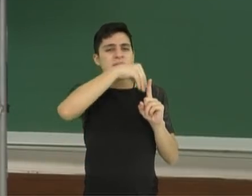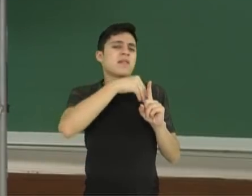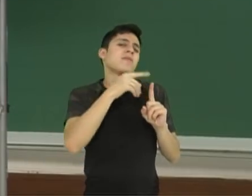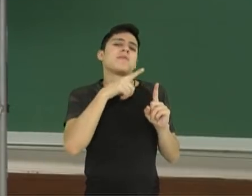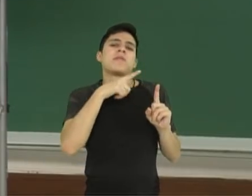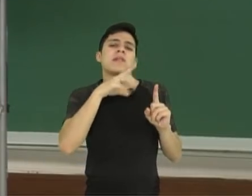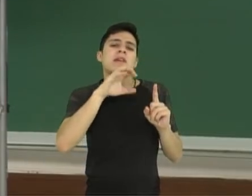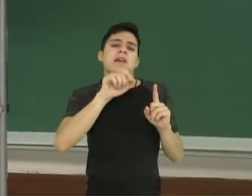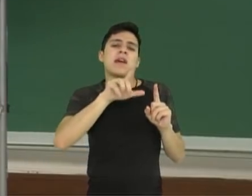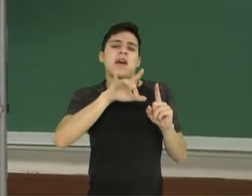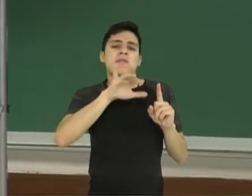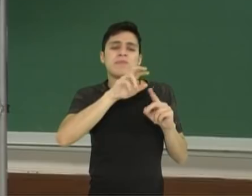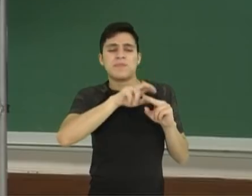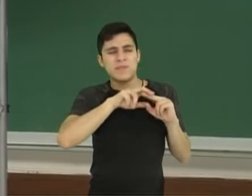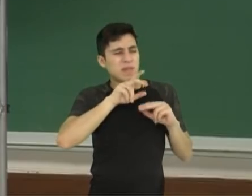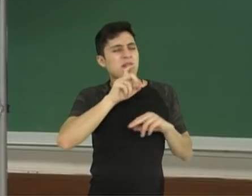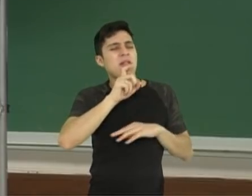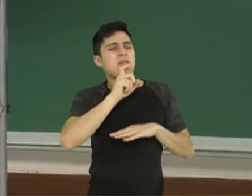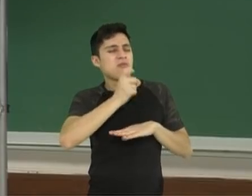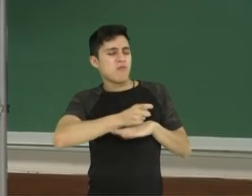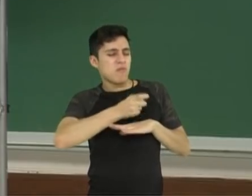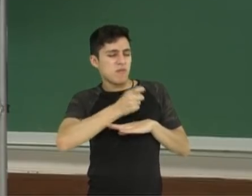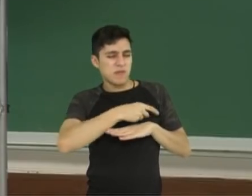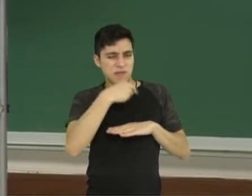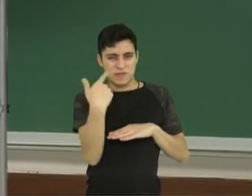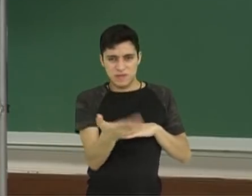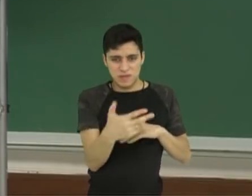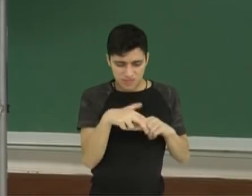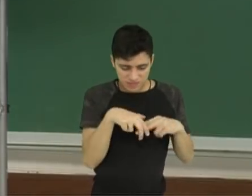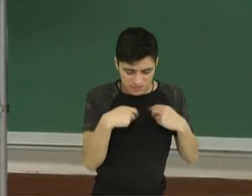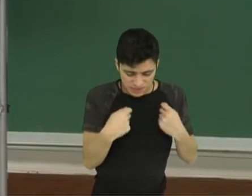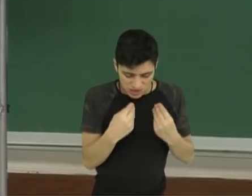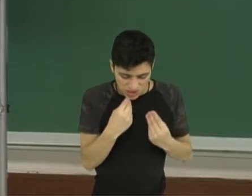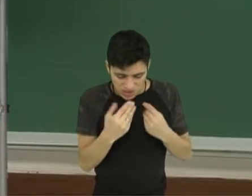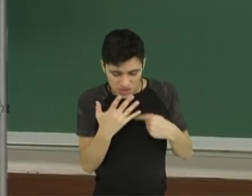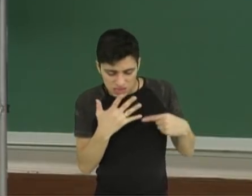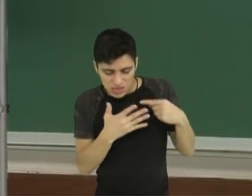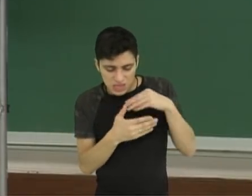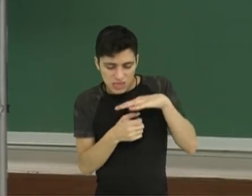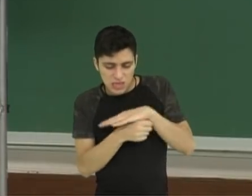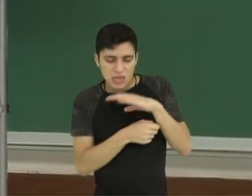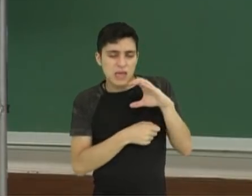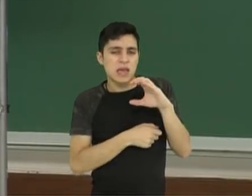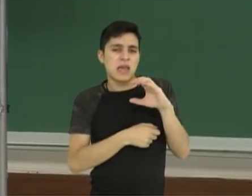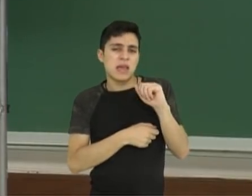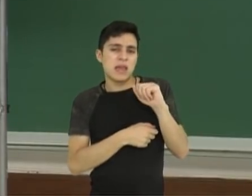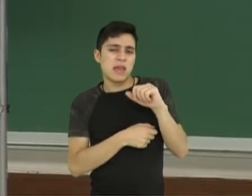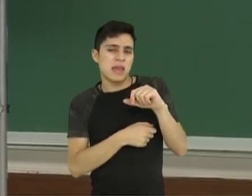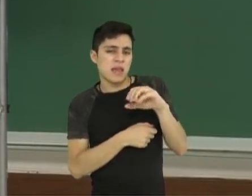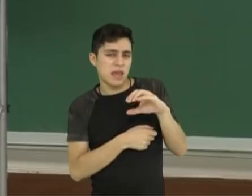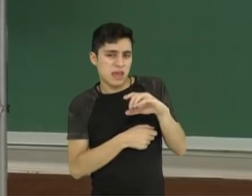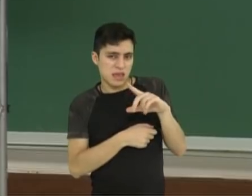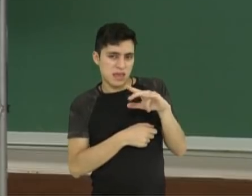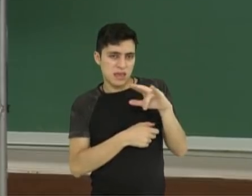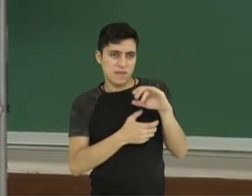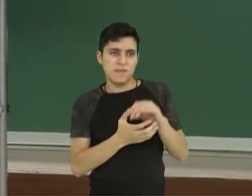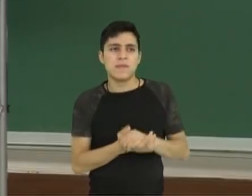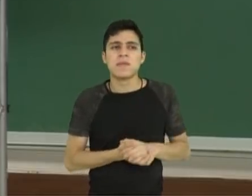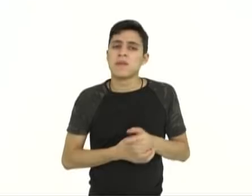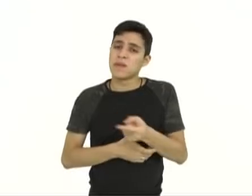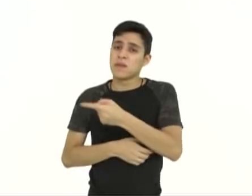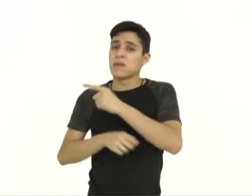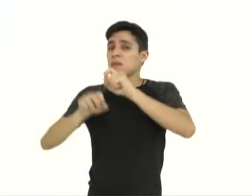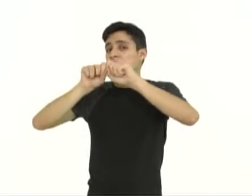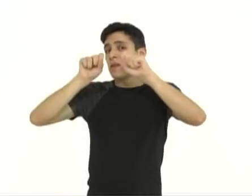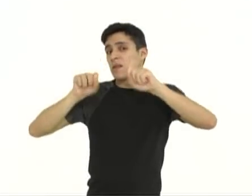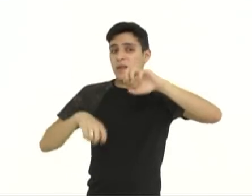são rígidos, duros. E a gente precisa ter uma alimentação rica em cálcio. E o outro sistema que também a gente vai aprender muito nesse ano é